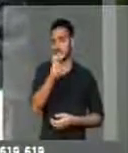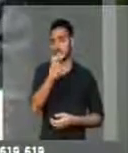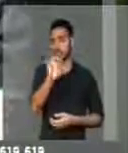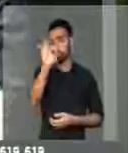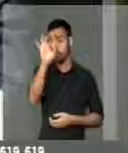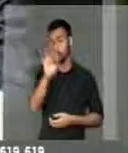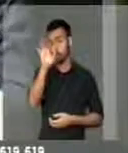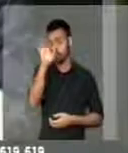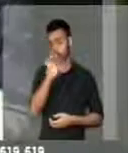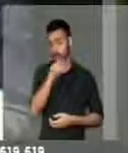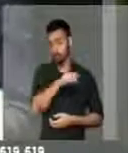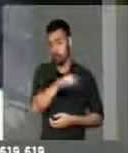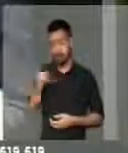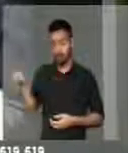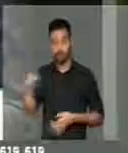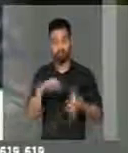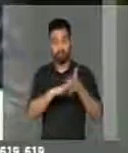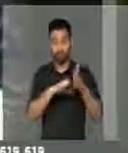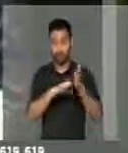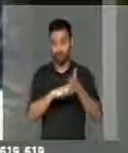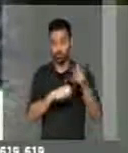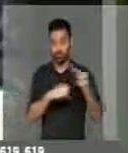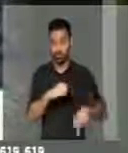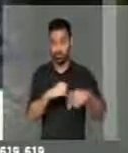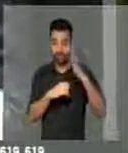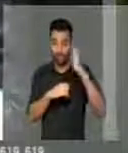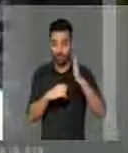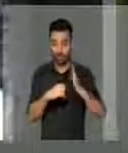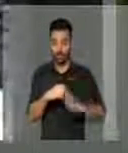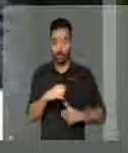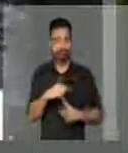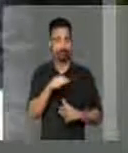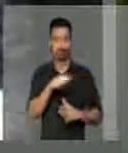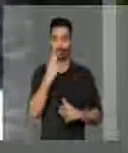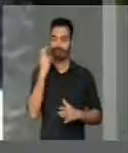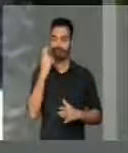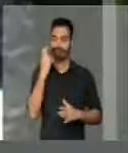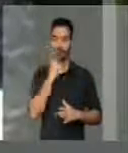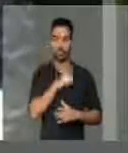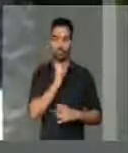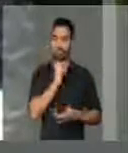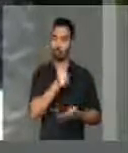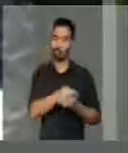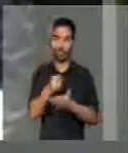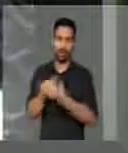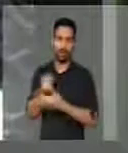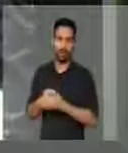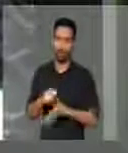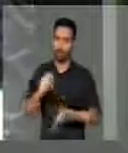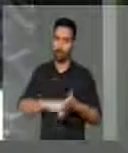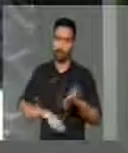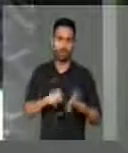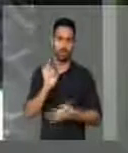65% das nossas empresas não estão conseguindo pagar os